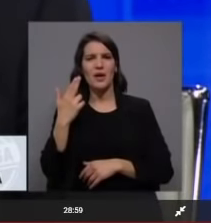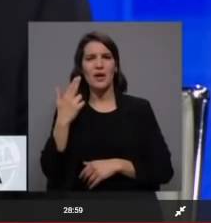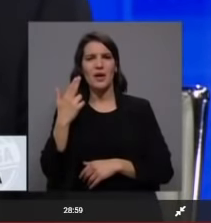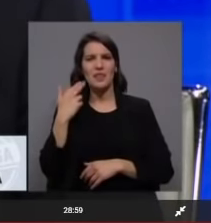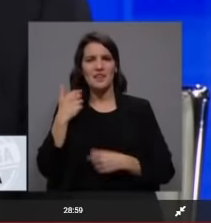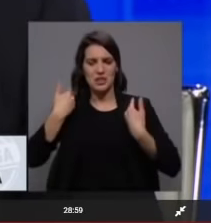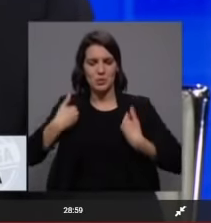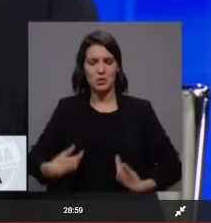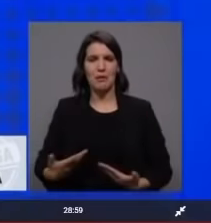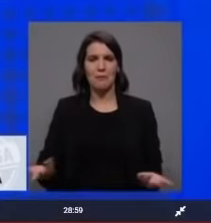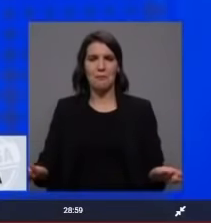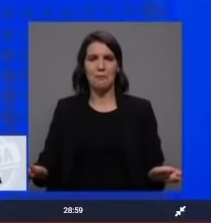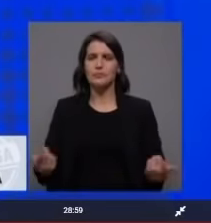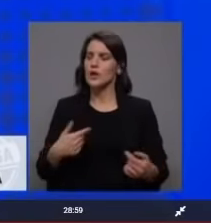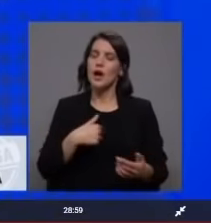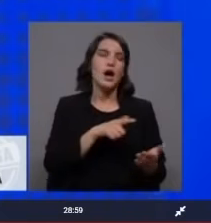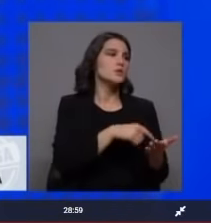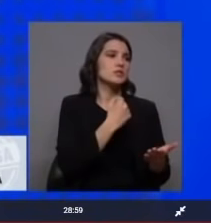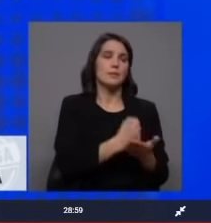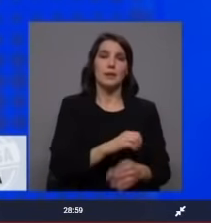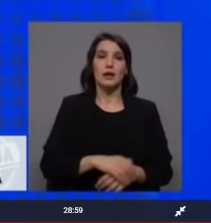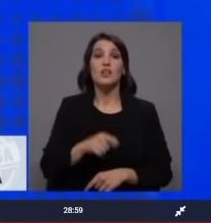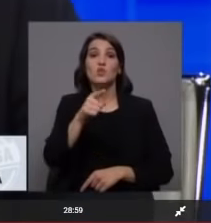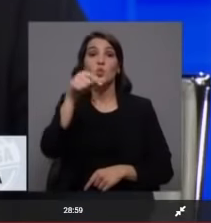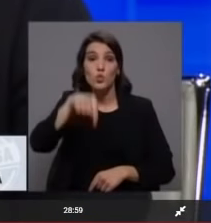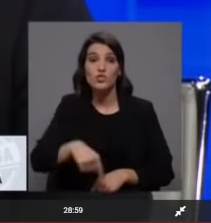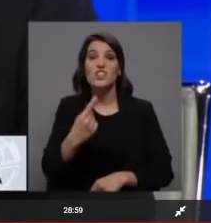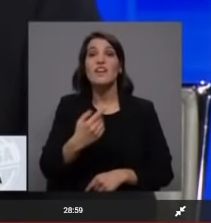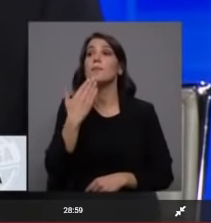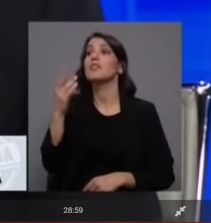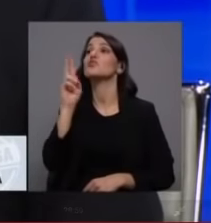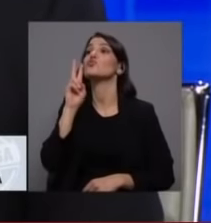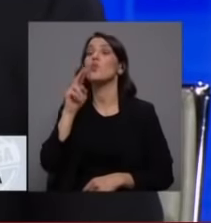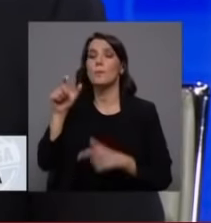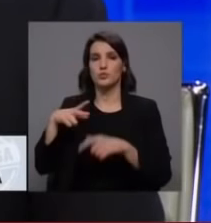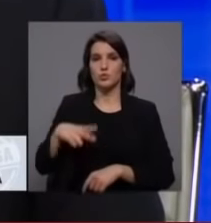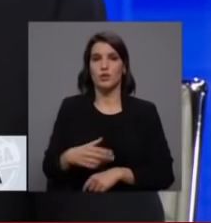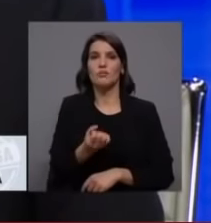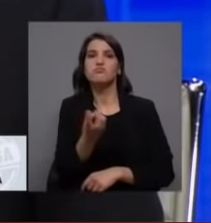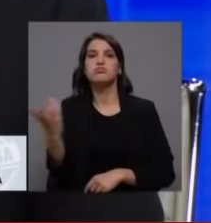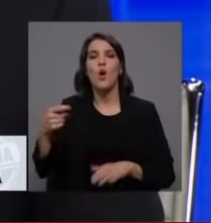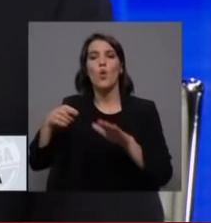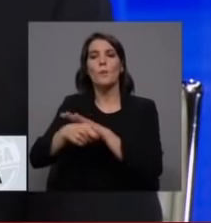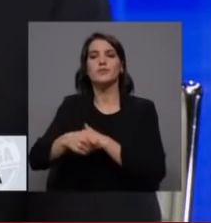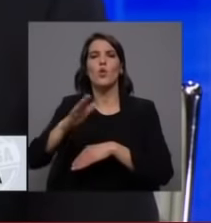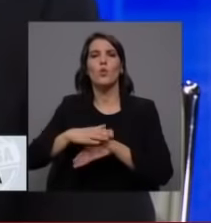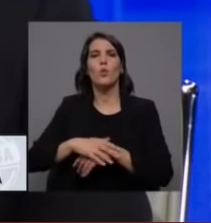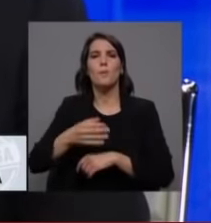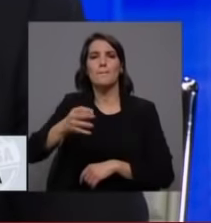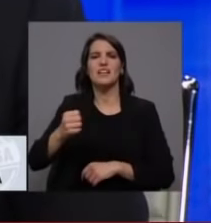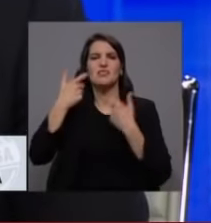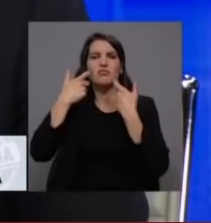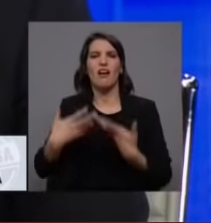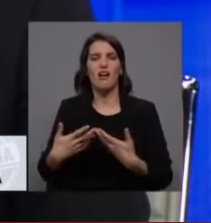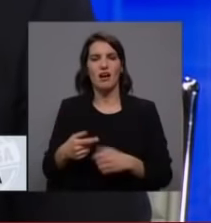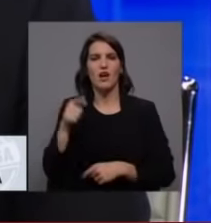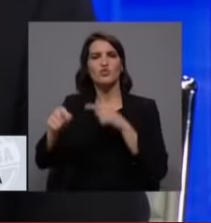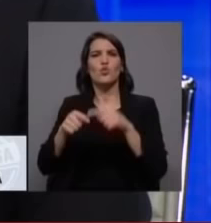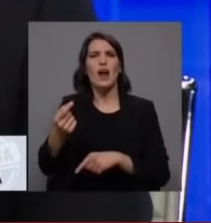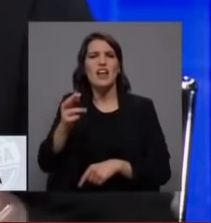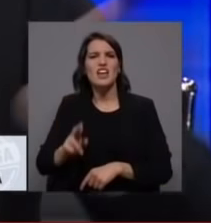o que é que o que quer dizer sobre a mitologia pedir desculpa aos portugueses pelos inúmeros casos de corrupção que o partido socialista gerou por estarmos a jogar hoje